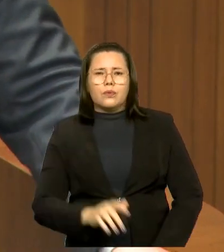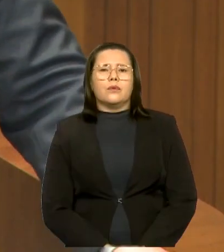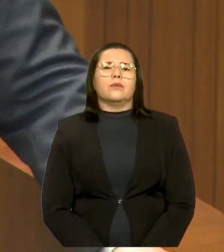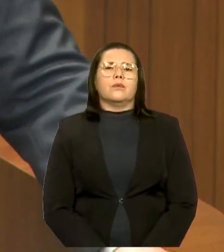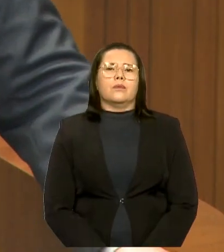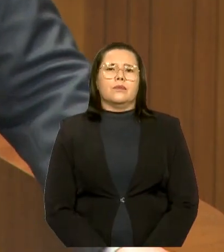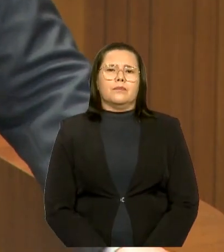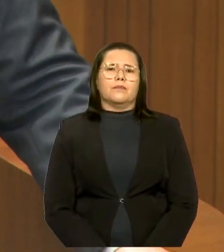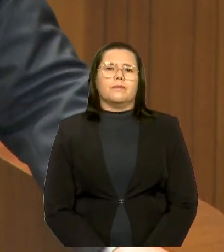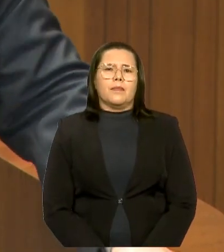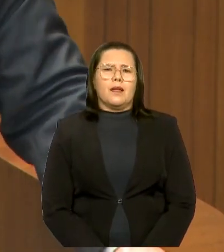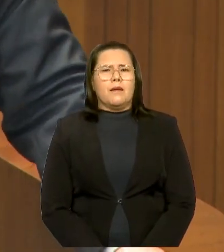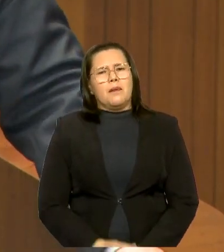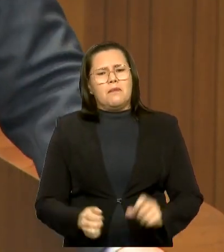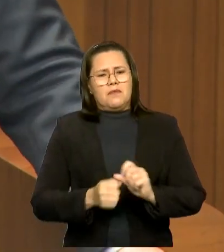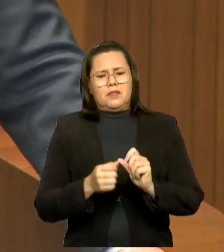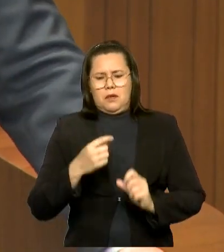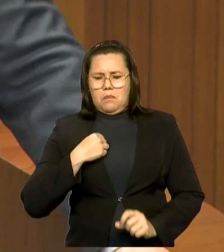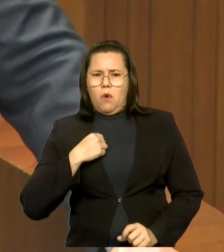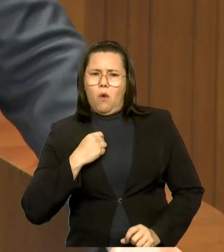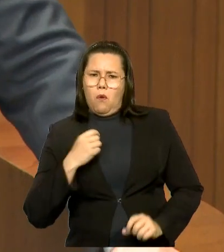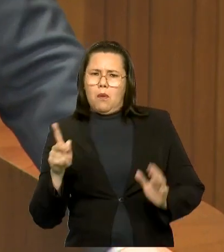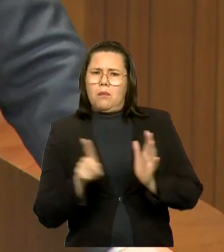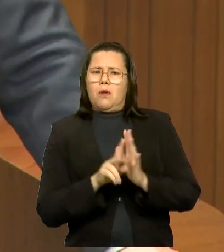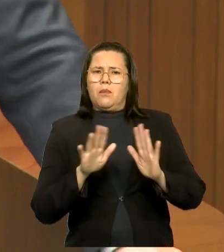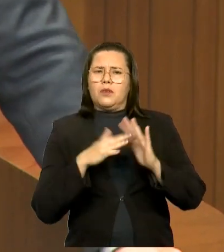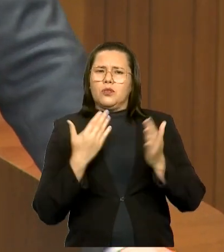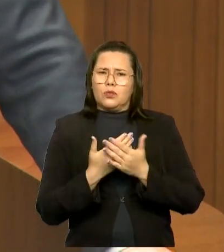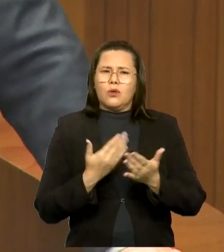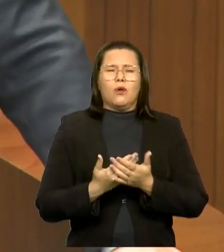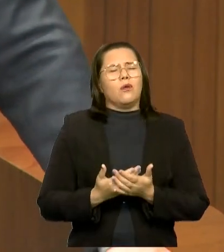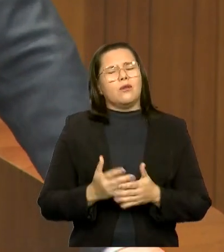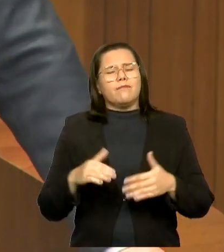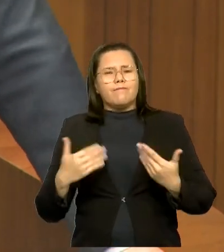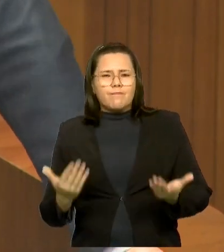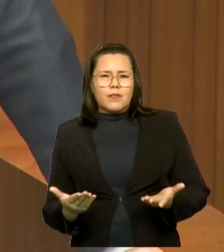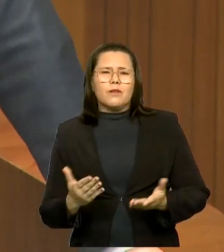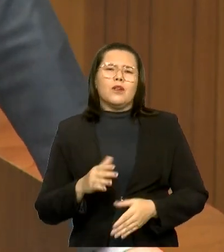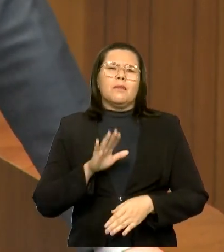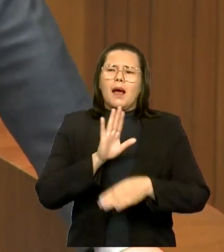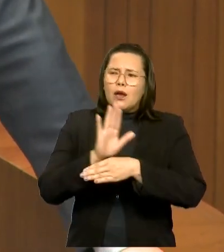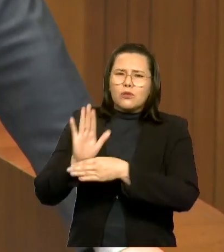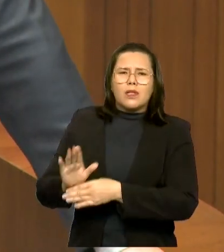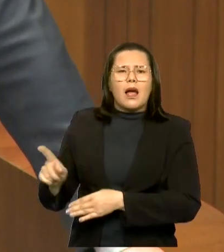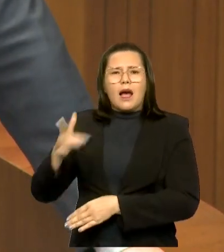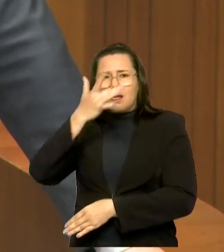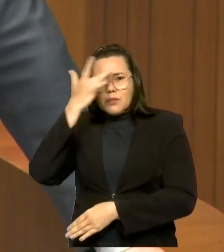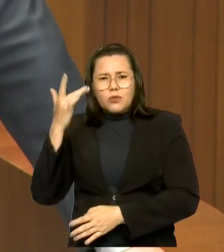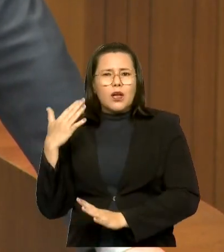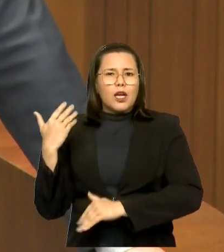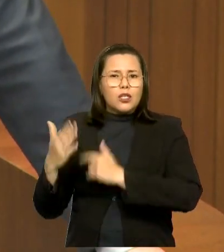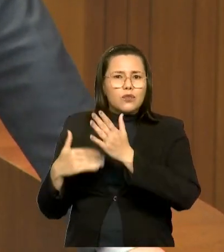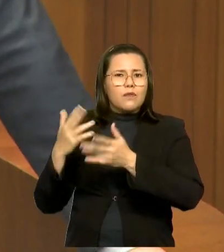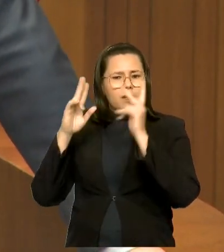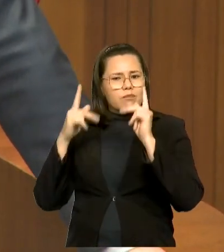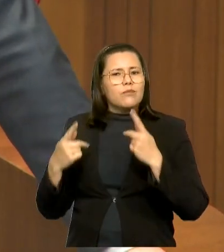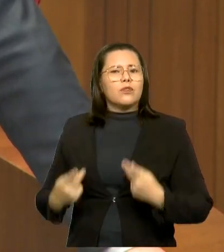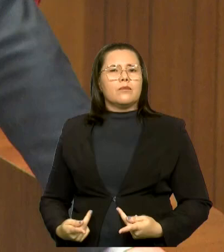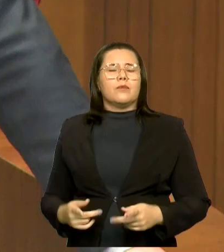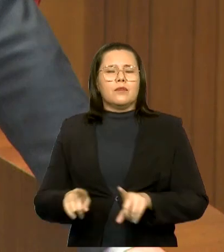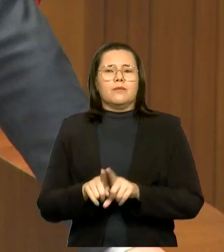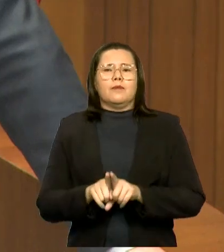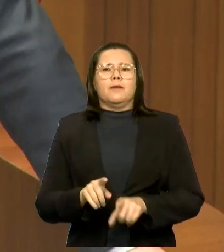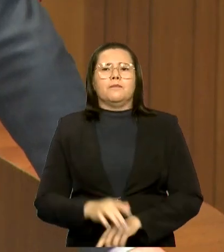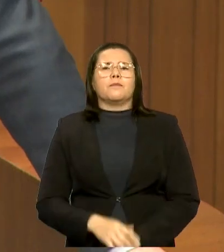deste governo, que eu tenho a honra de dizer que eu ocupei vários cargos, fui secretário de Transparência e Controle, fui secretário-chefe da